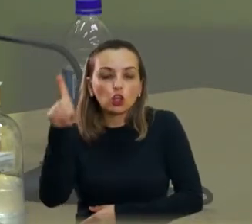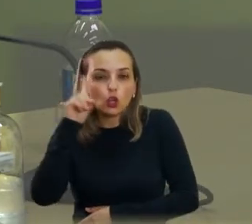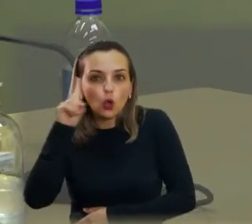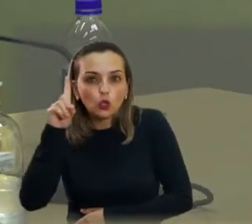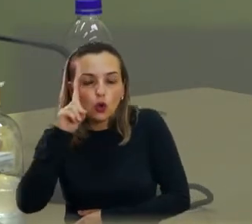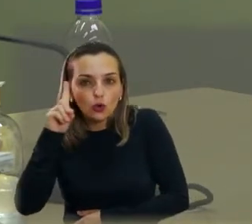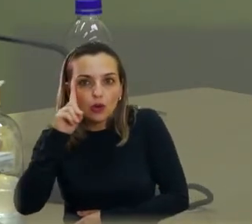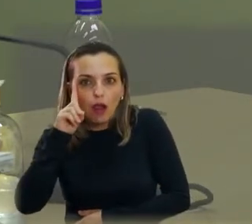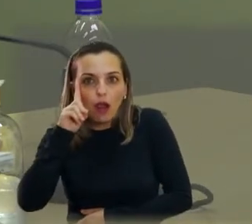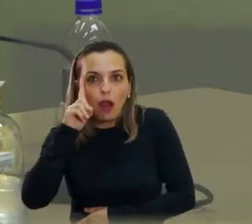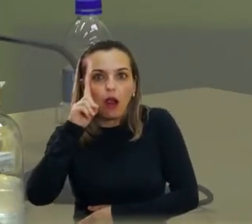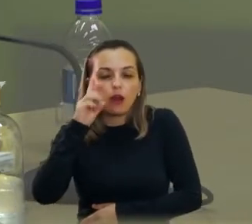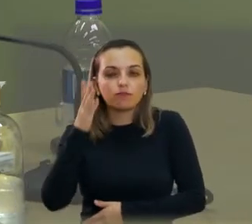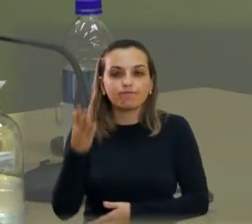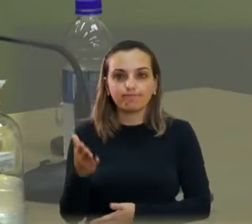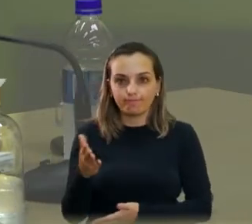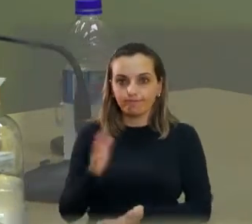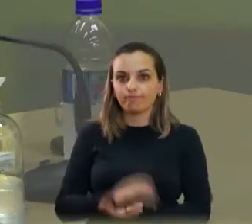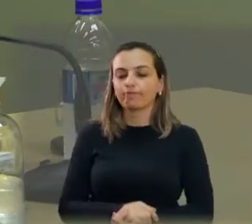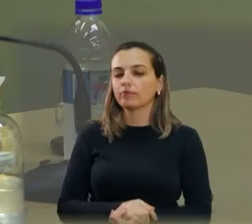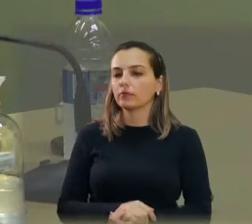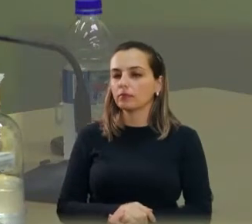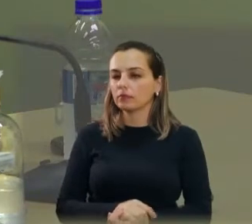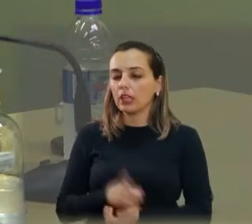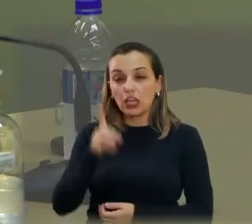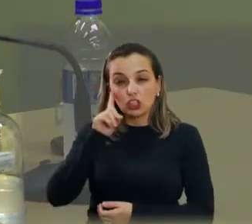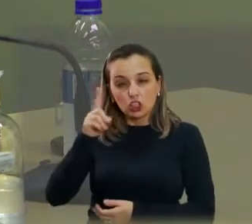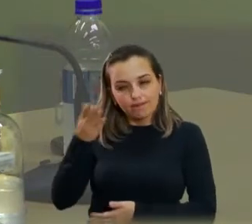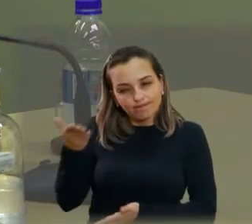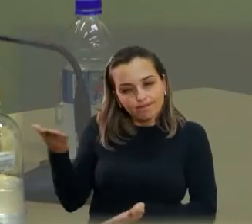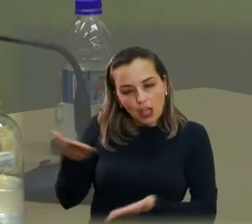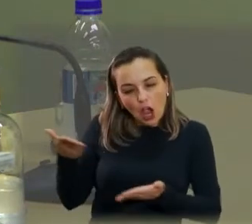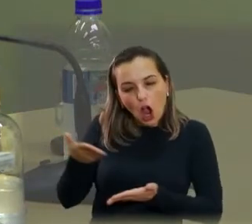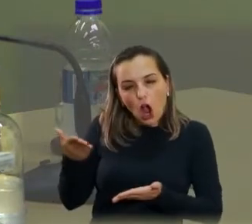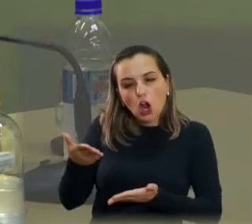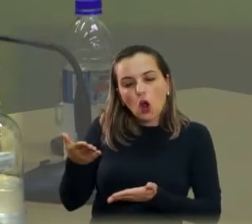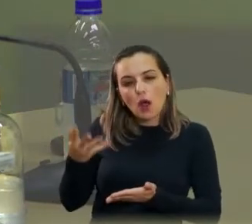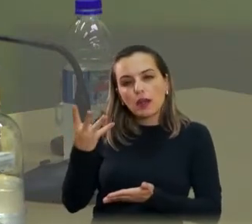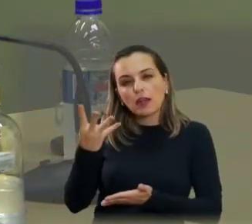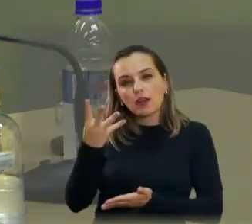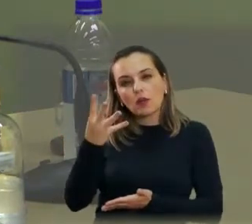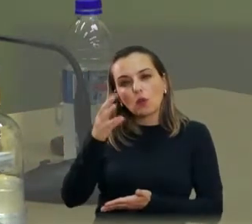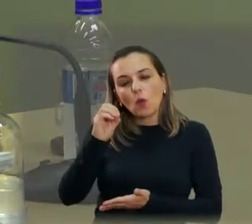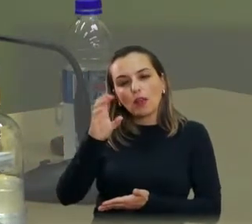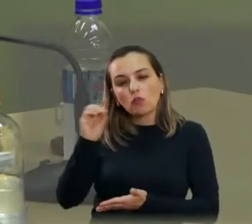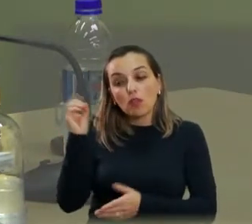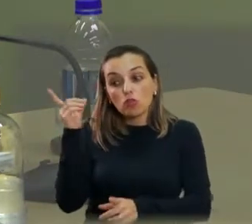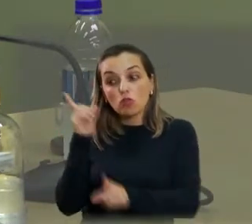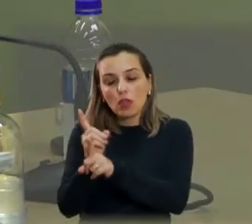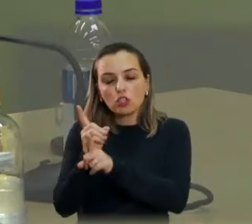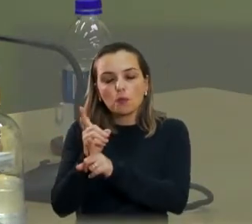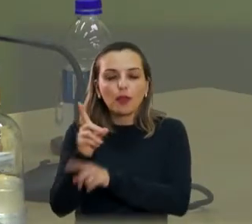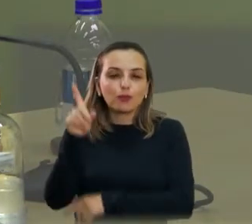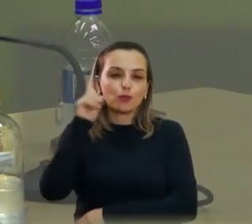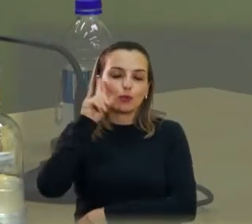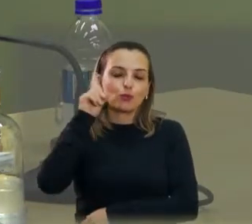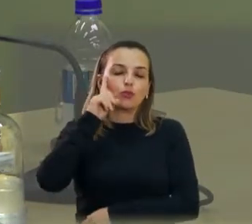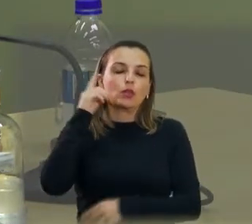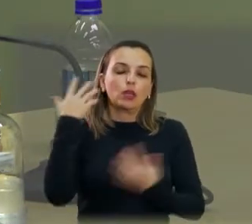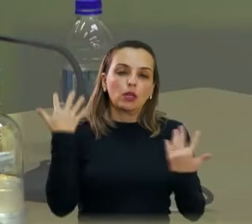diários. Nesses últimos dias, tem girado em torno de 400 atendimentos diários.